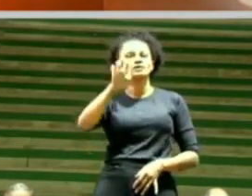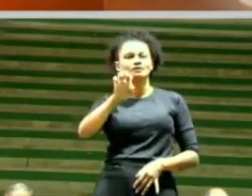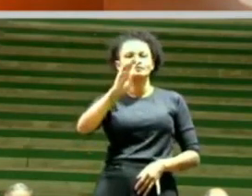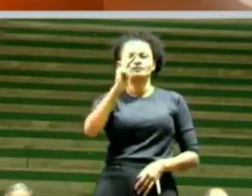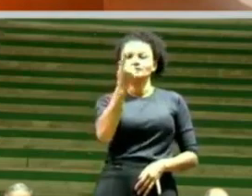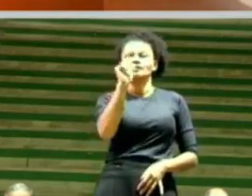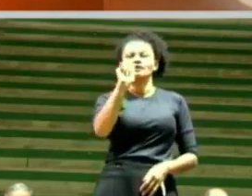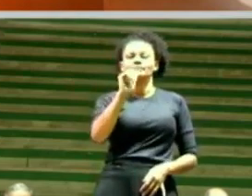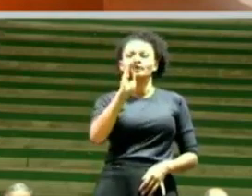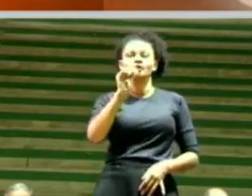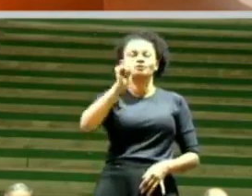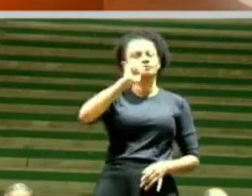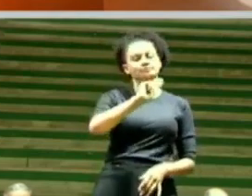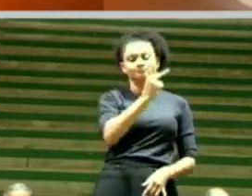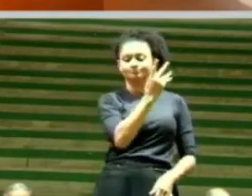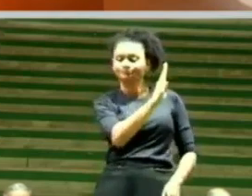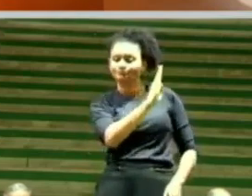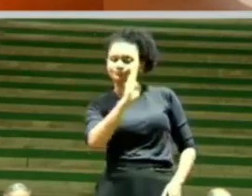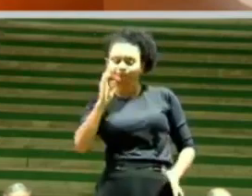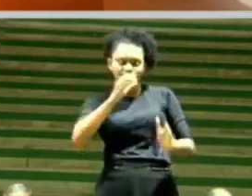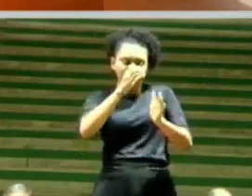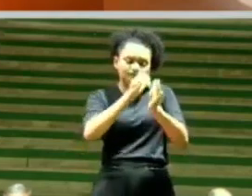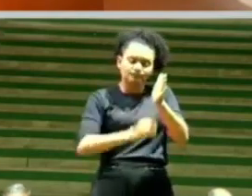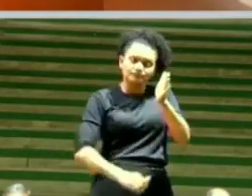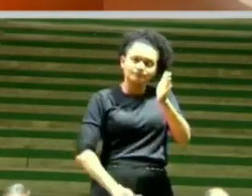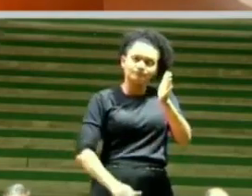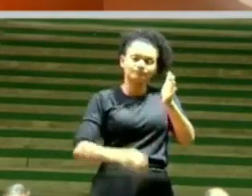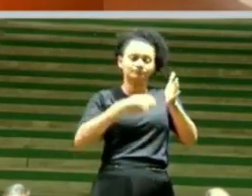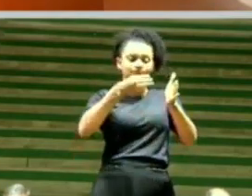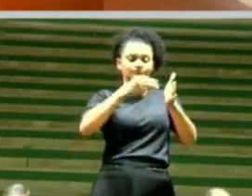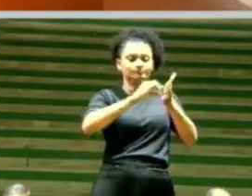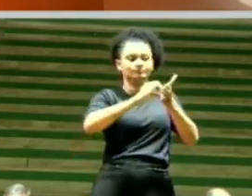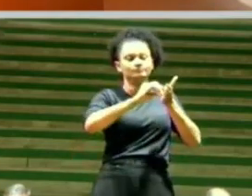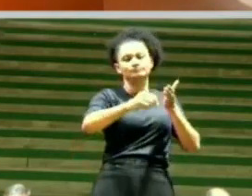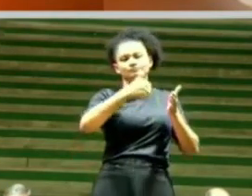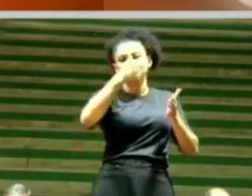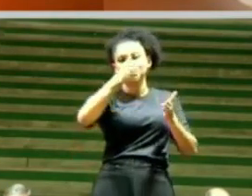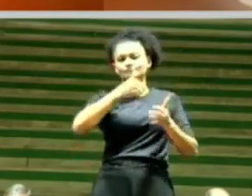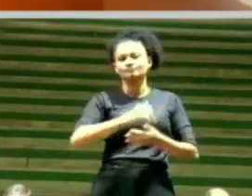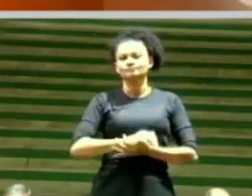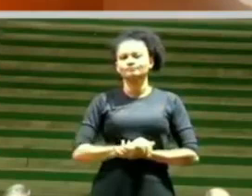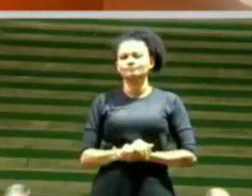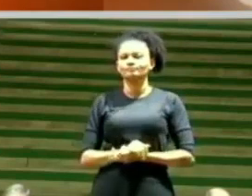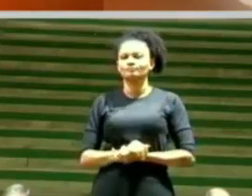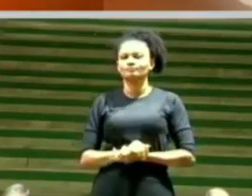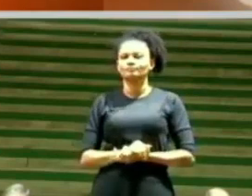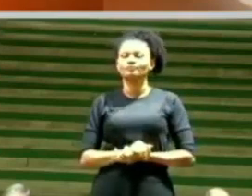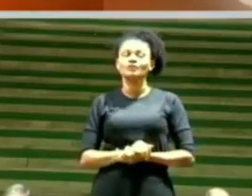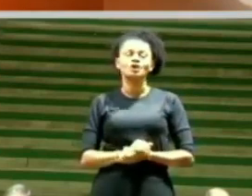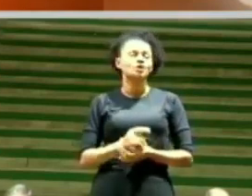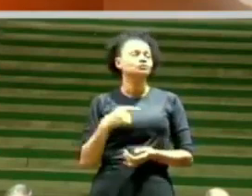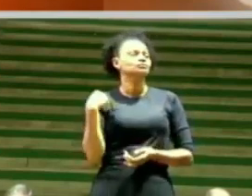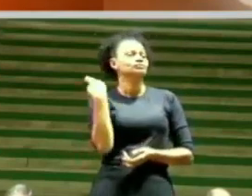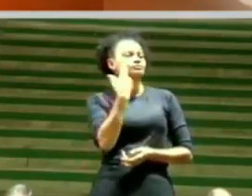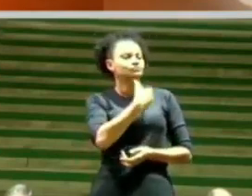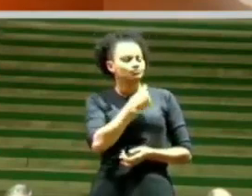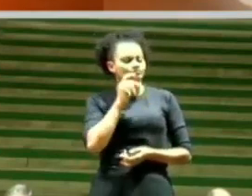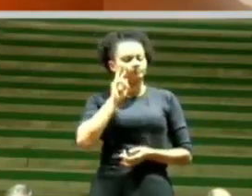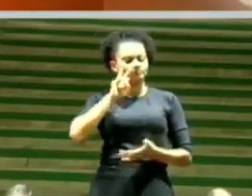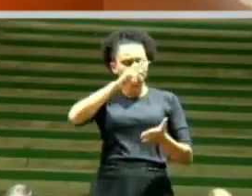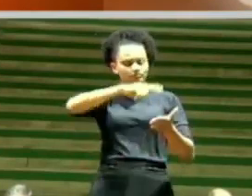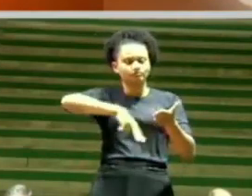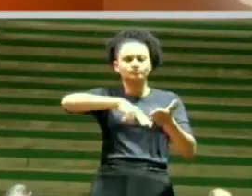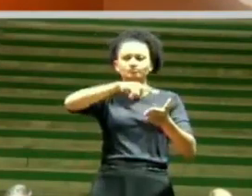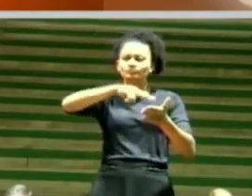identifique aí, por favor, o versículo de número 1, porque nós iremos ler a partir